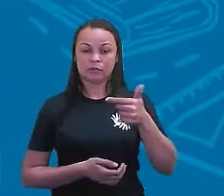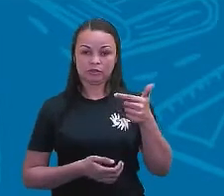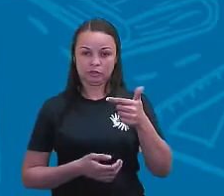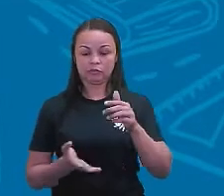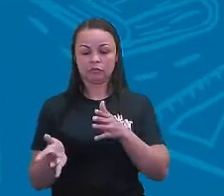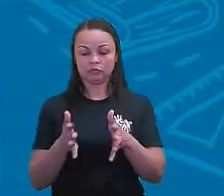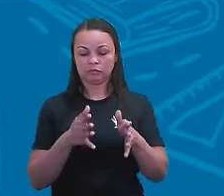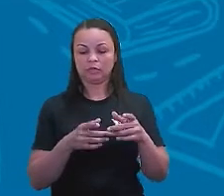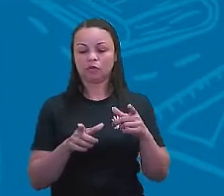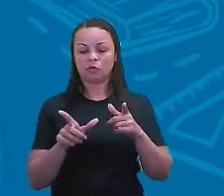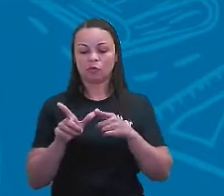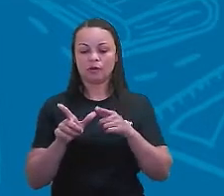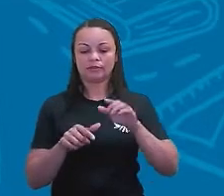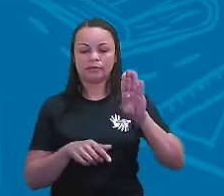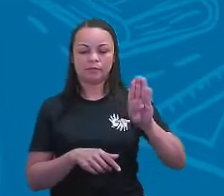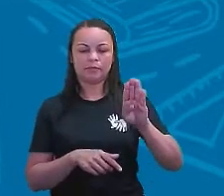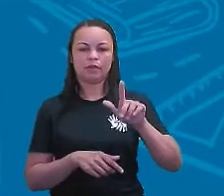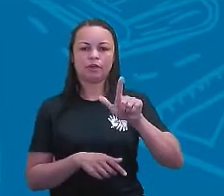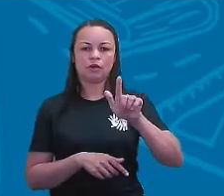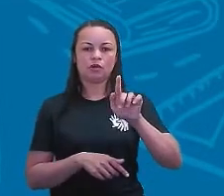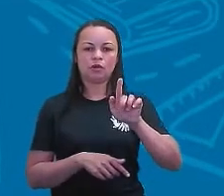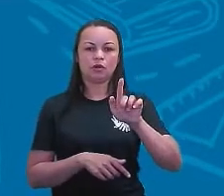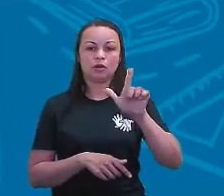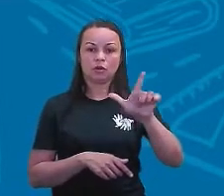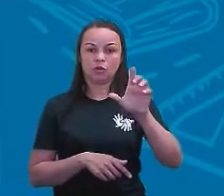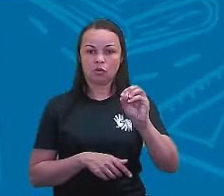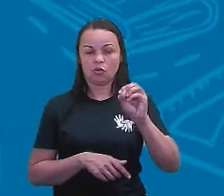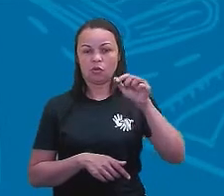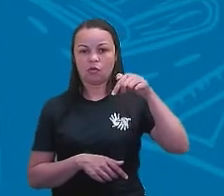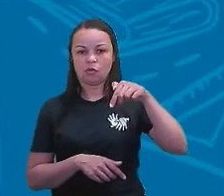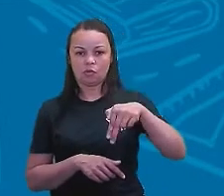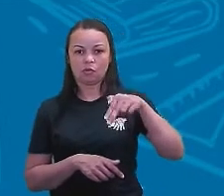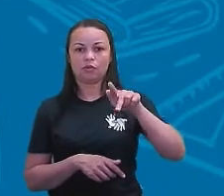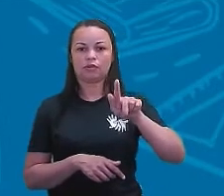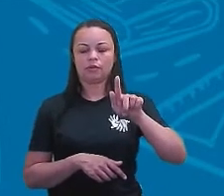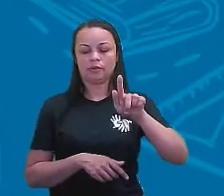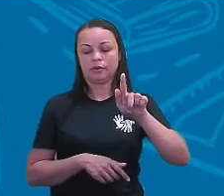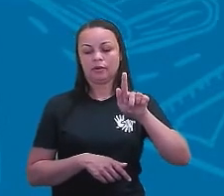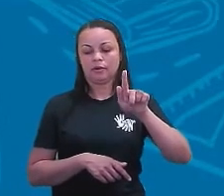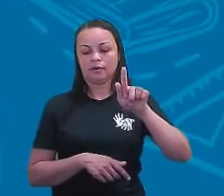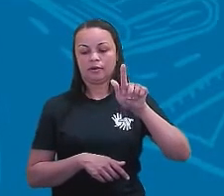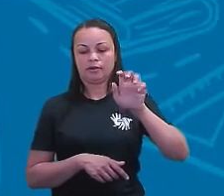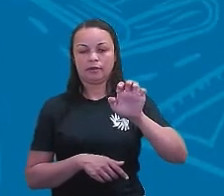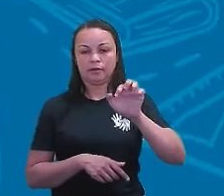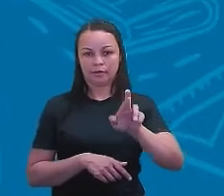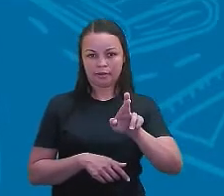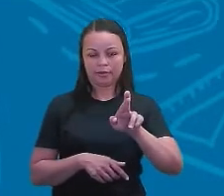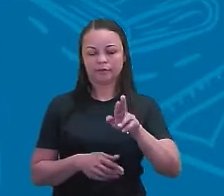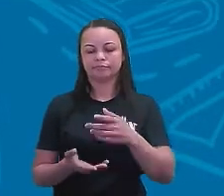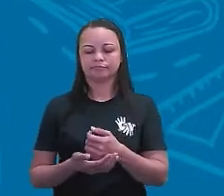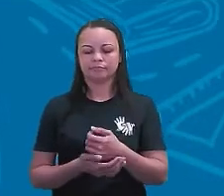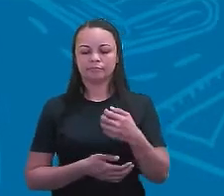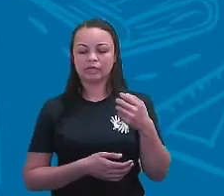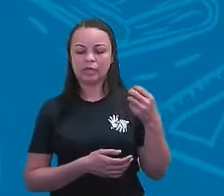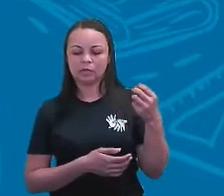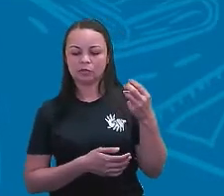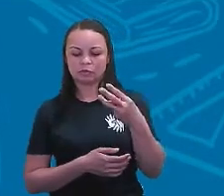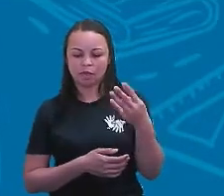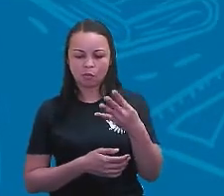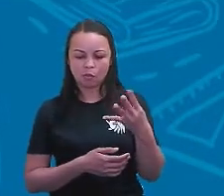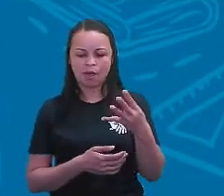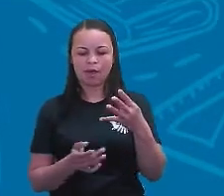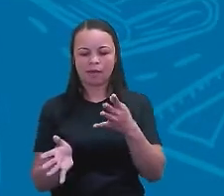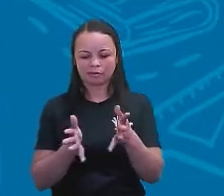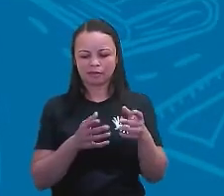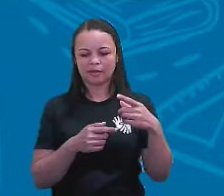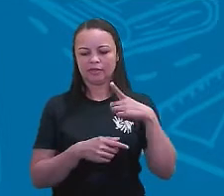ficou como longer, acrescentou aí só o ER. Temos a quarta que eu tenho hot, hot,